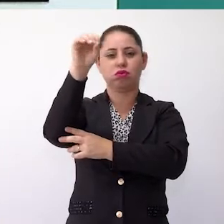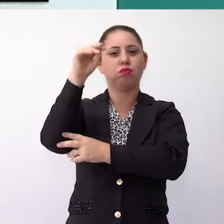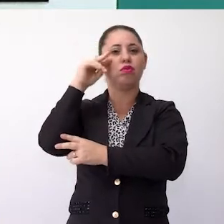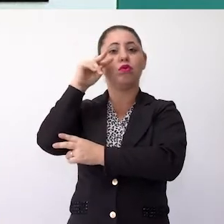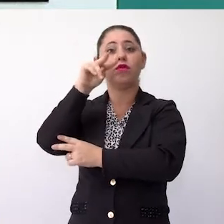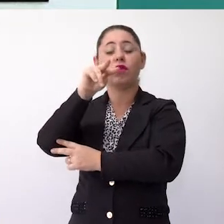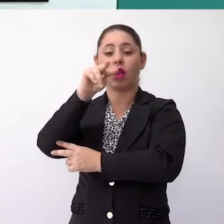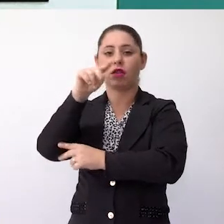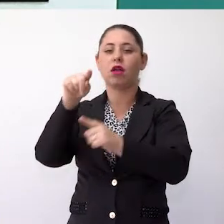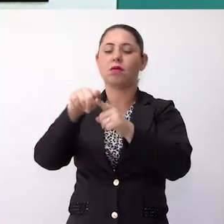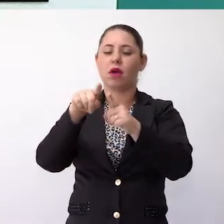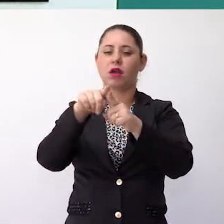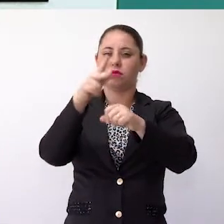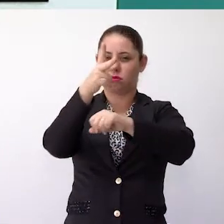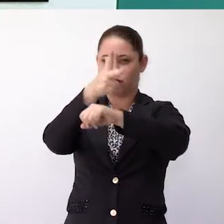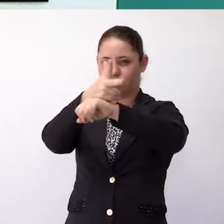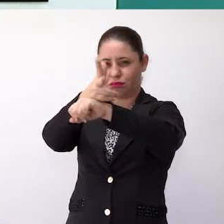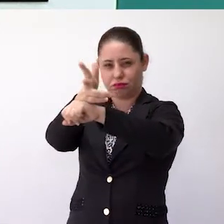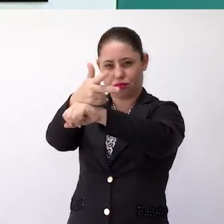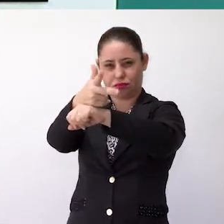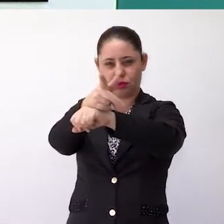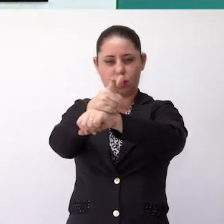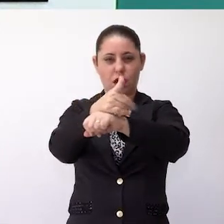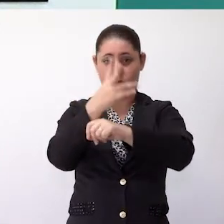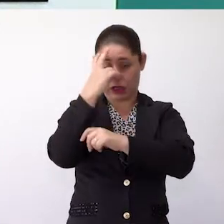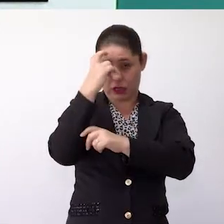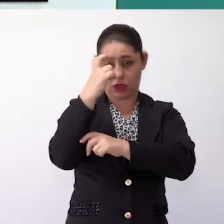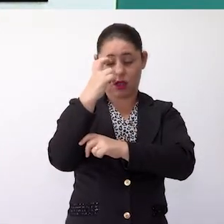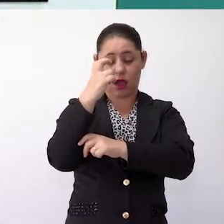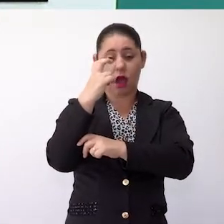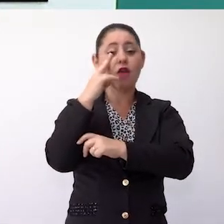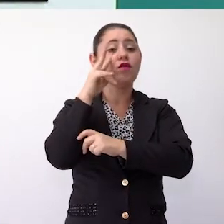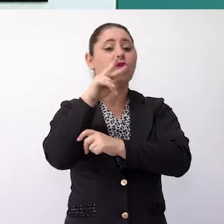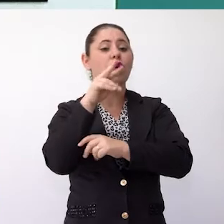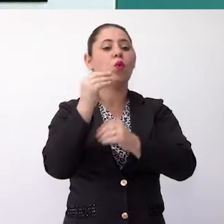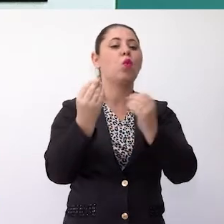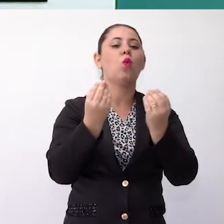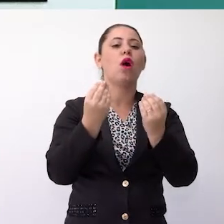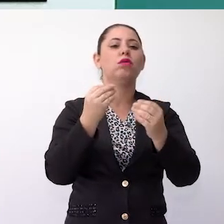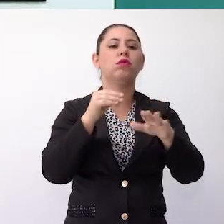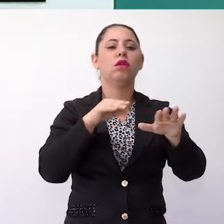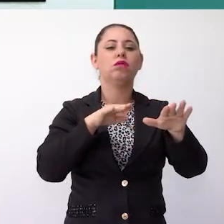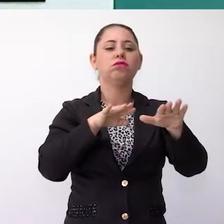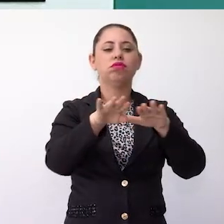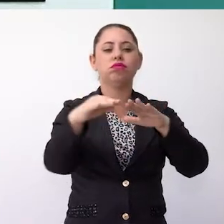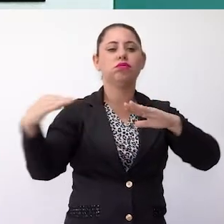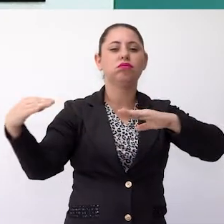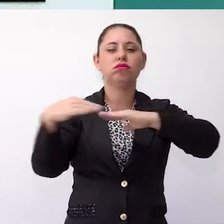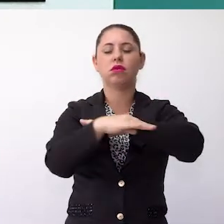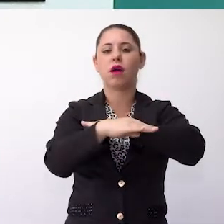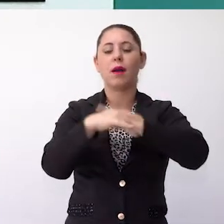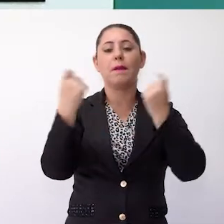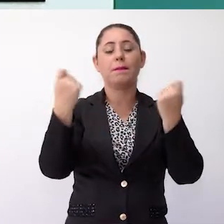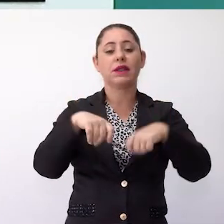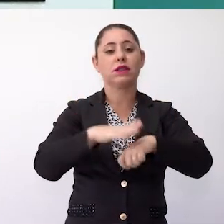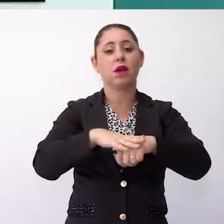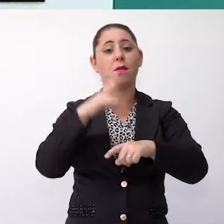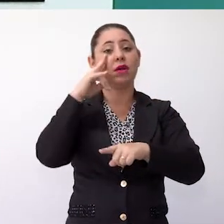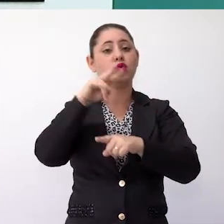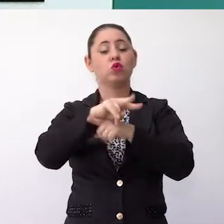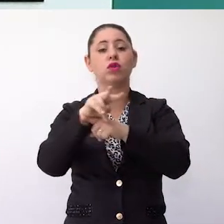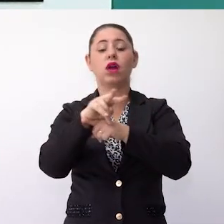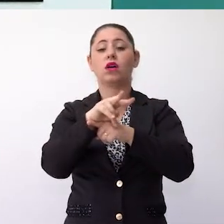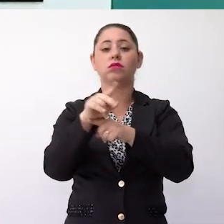OCR. Em cima disso, a gente fiscaliza qual que é o fluxo do veículo, onde a necessidade de uma maior